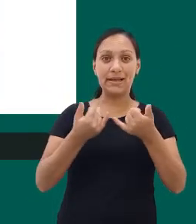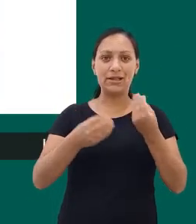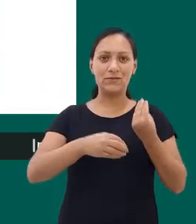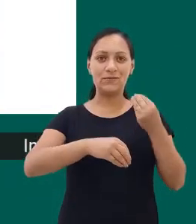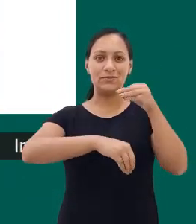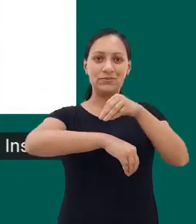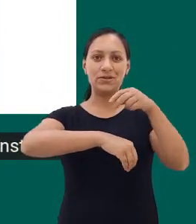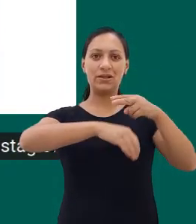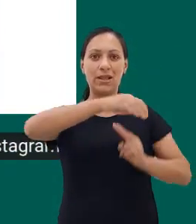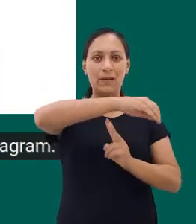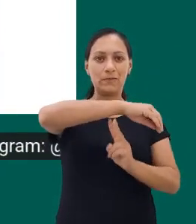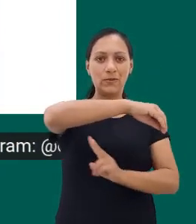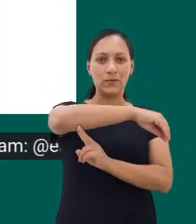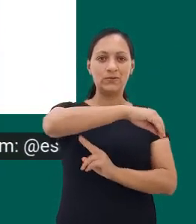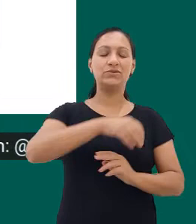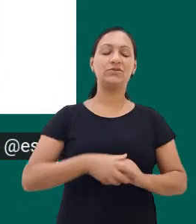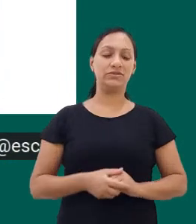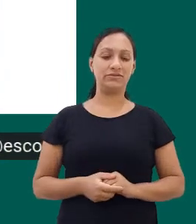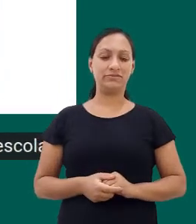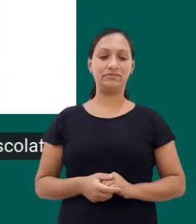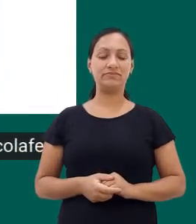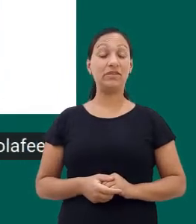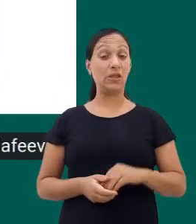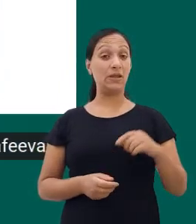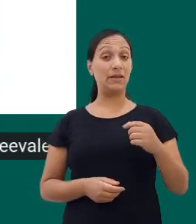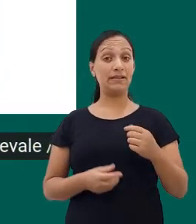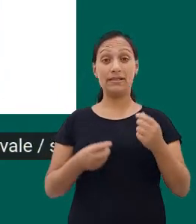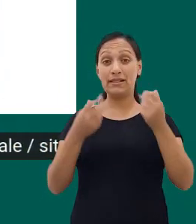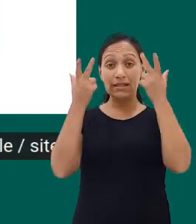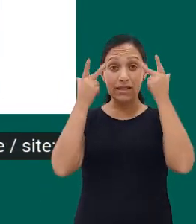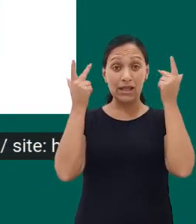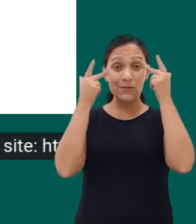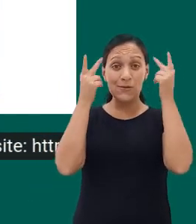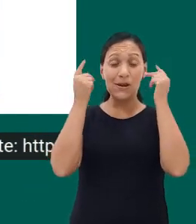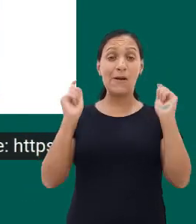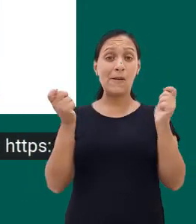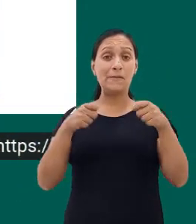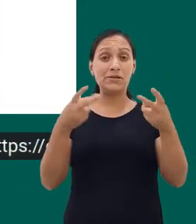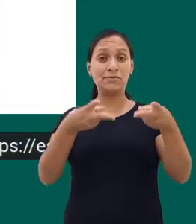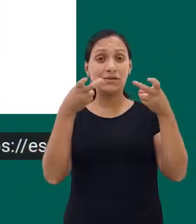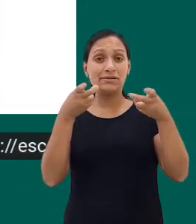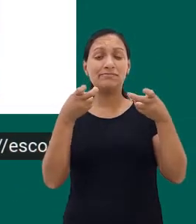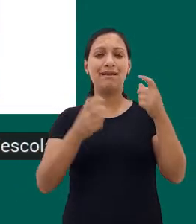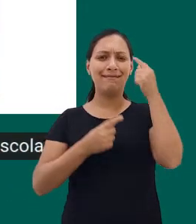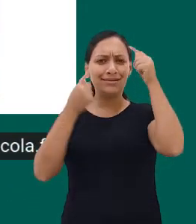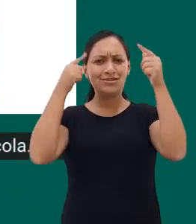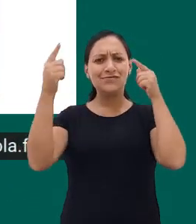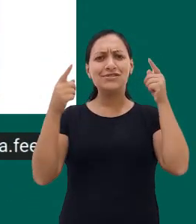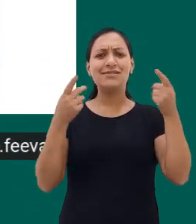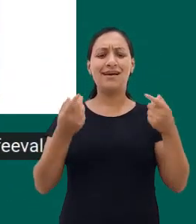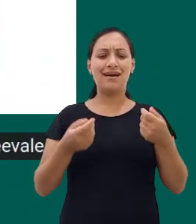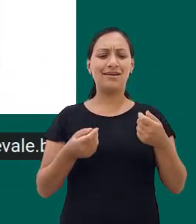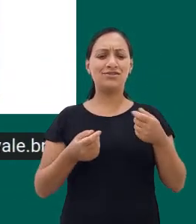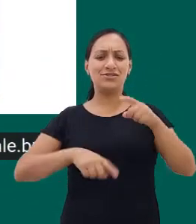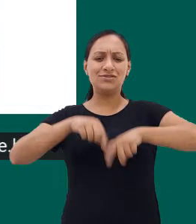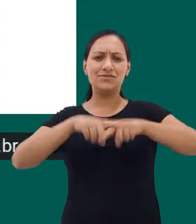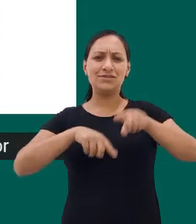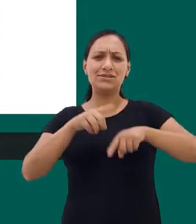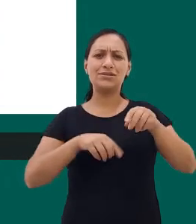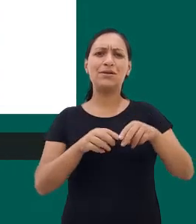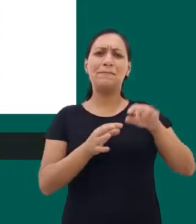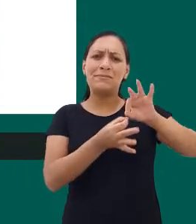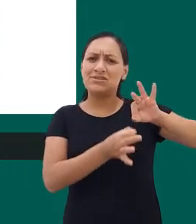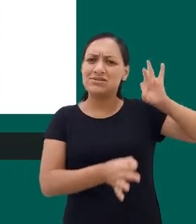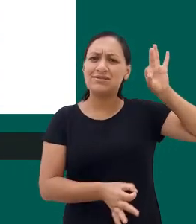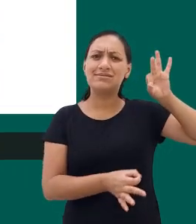construiu. E a gente pode naturalmente evidenciar criatividade, atividade maker, unidades de